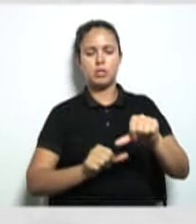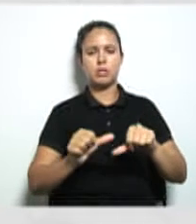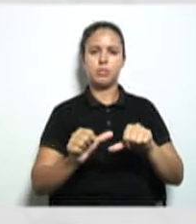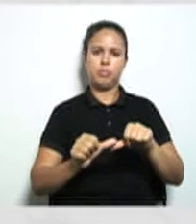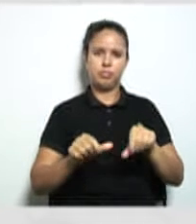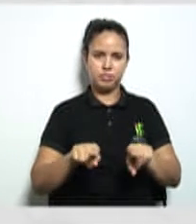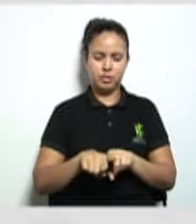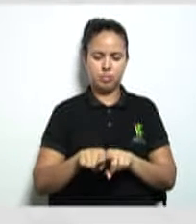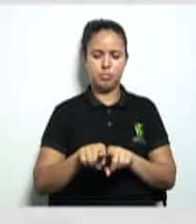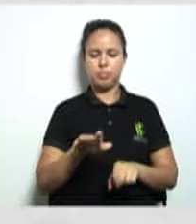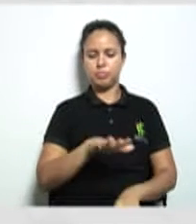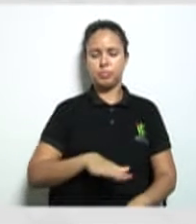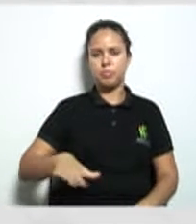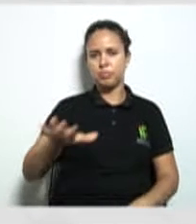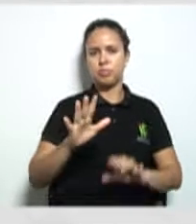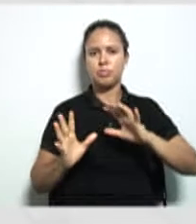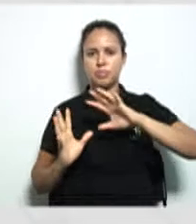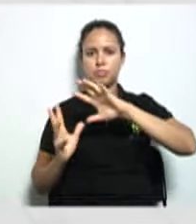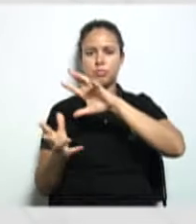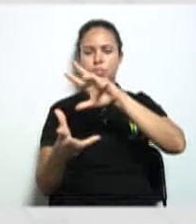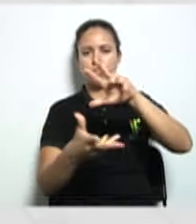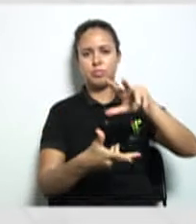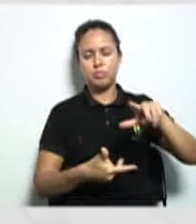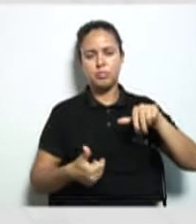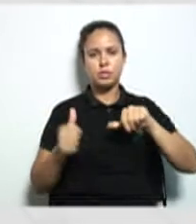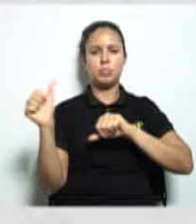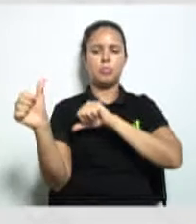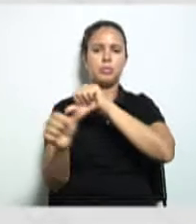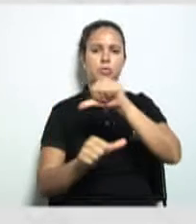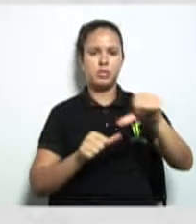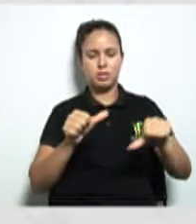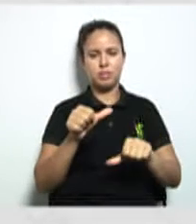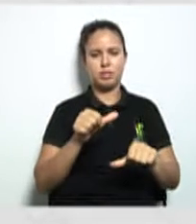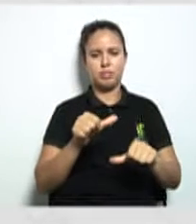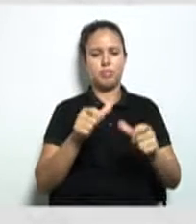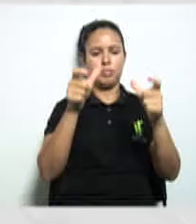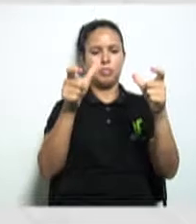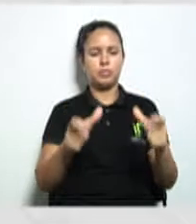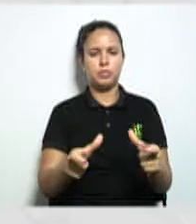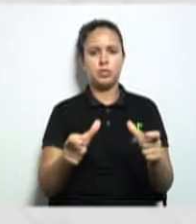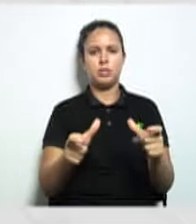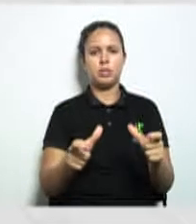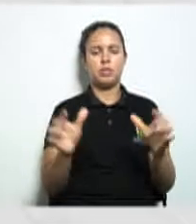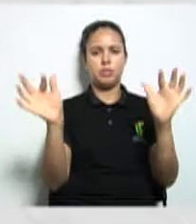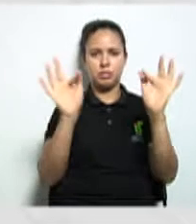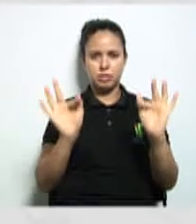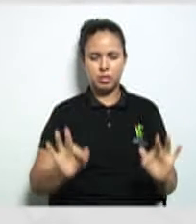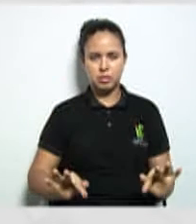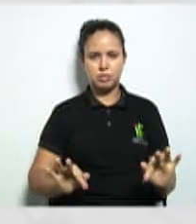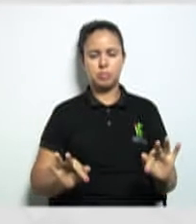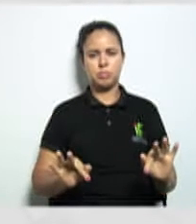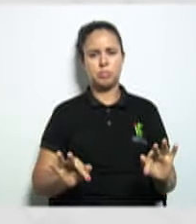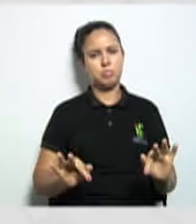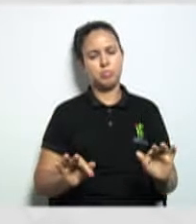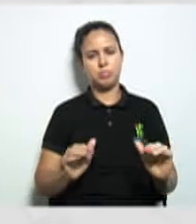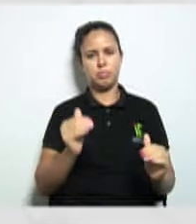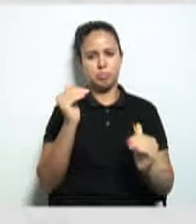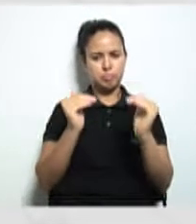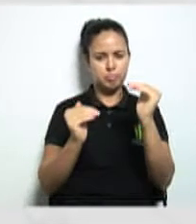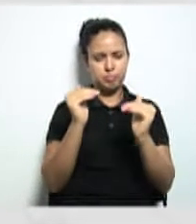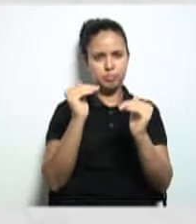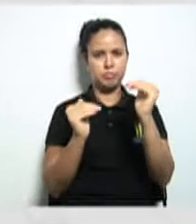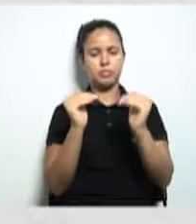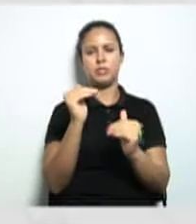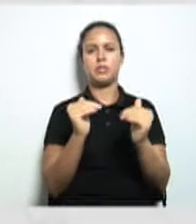mais justo, mais feliz aqui, né? Mais equilibrado e com melhores